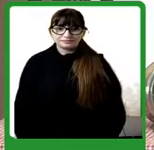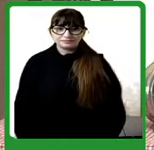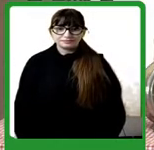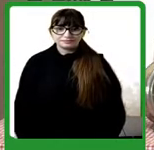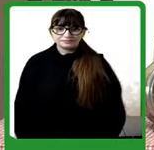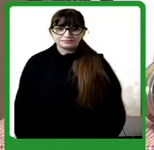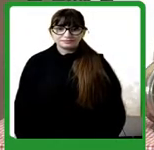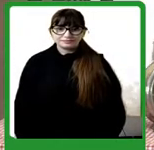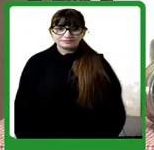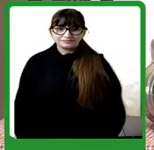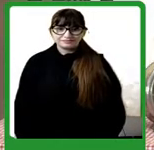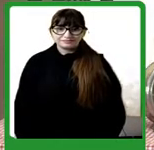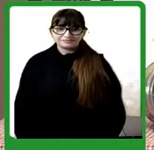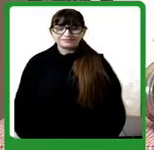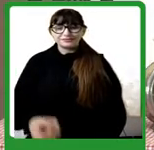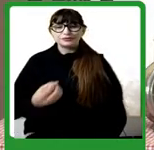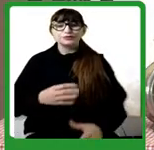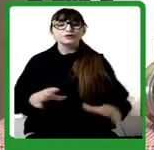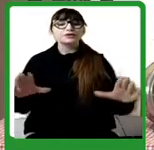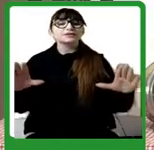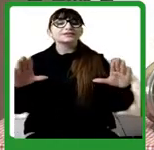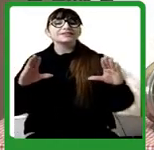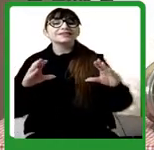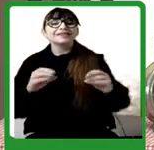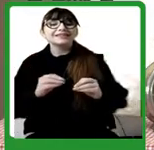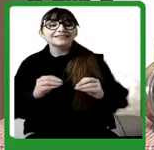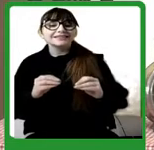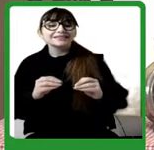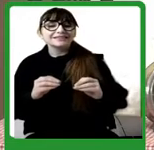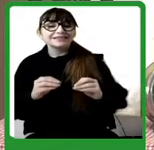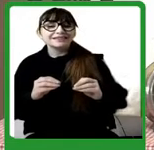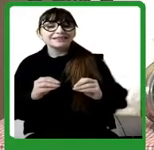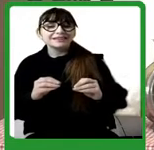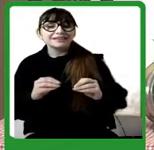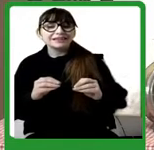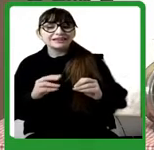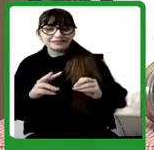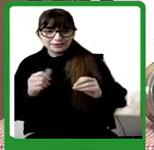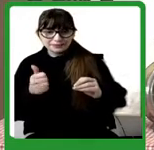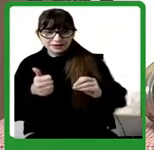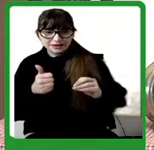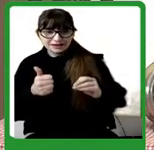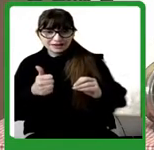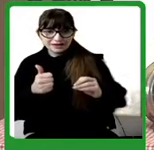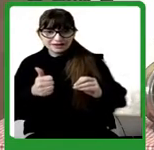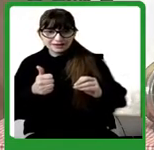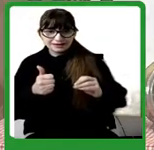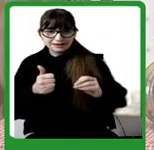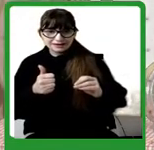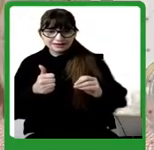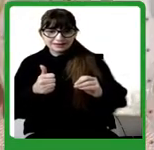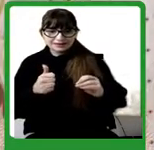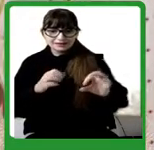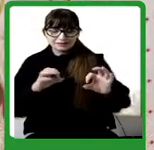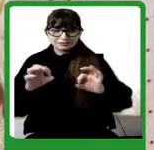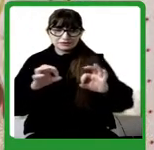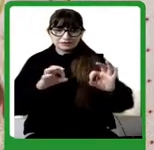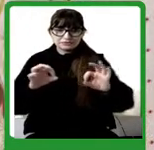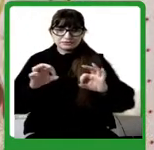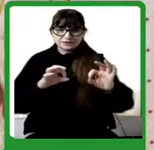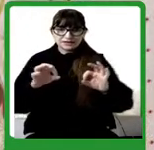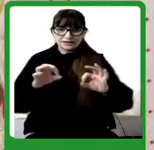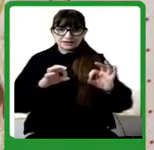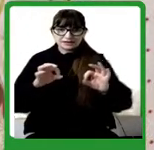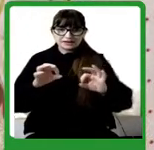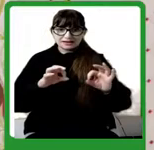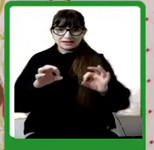Boa noite. Vai que vai, Pesteado. Vai que vai, dona Coisa. Eu ia se arrumar por aqui um pouco, eu ia passar a cara, né, irmão? Mas